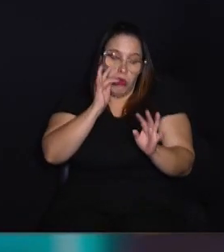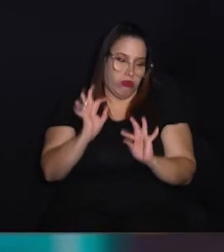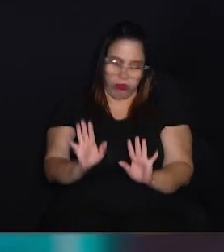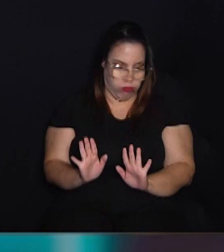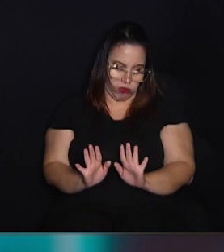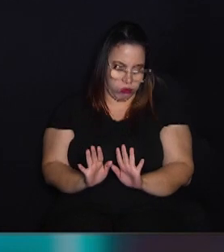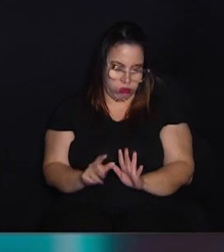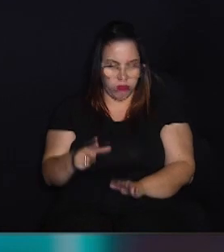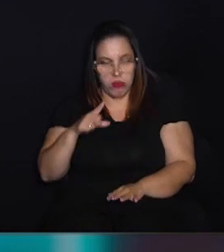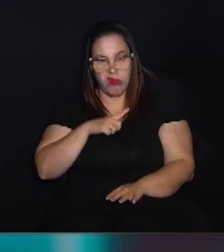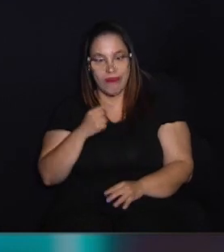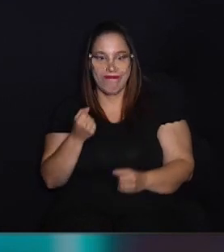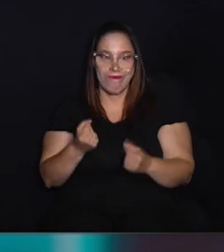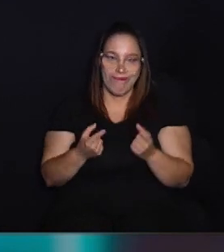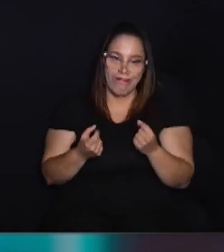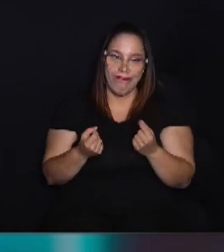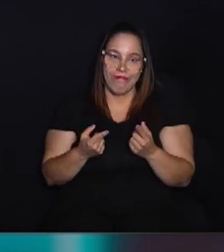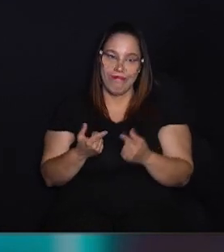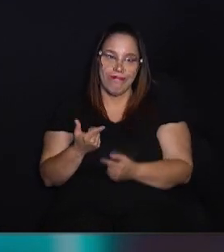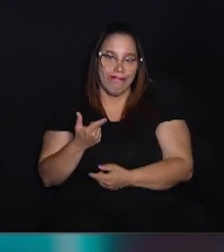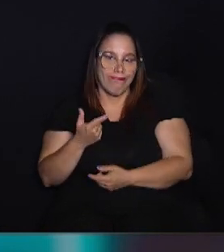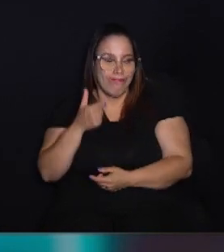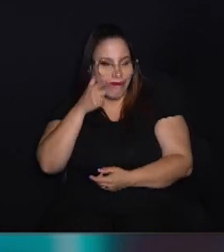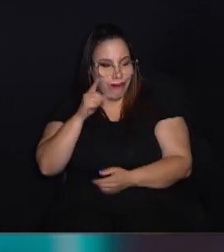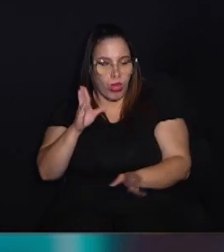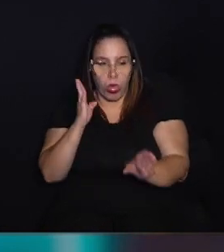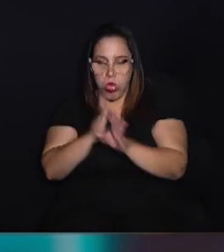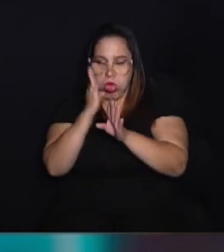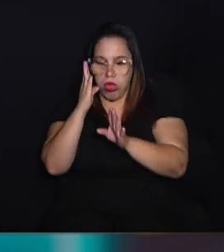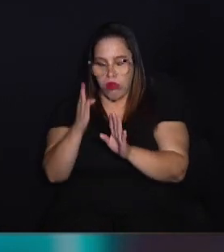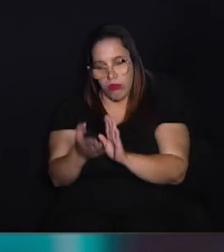e tivemos alguns indicadores que não conseguimos atingir.